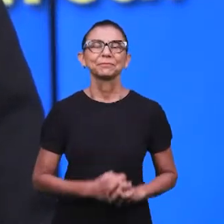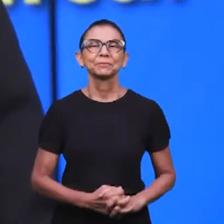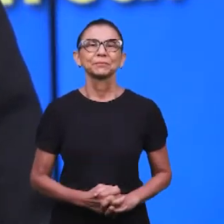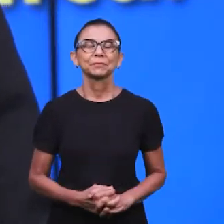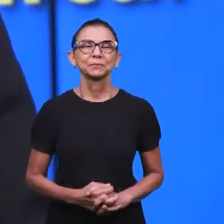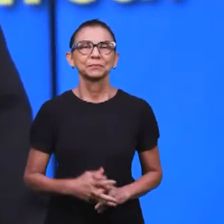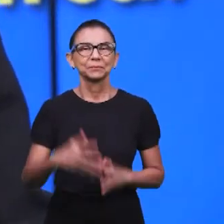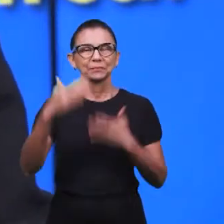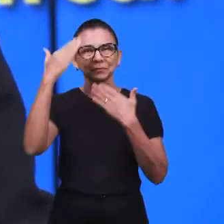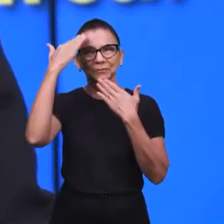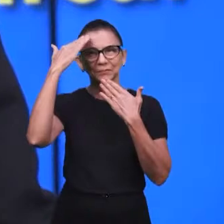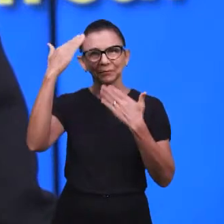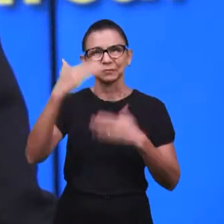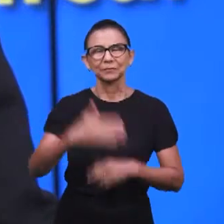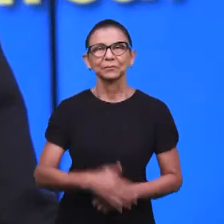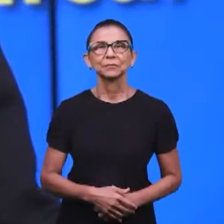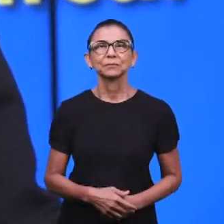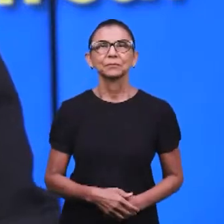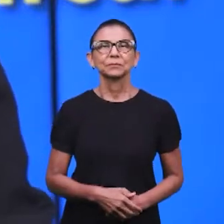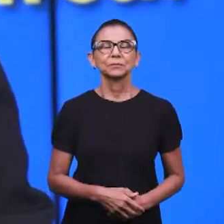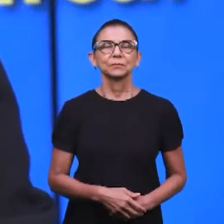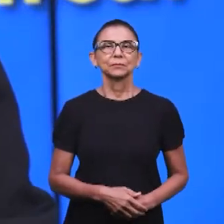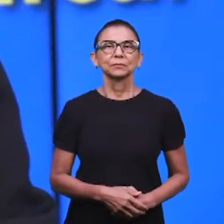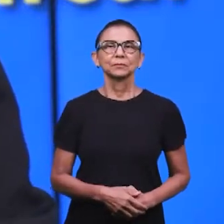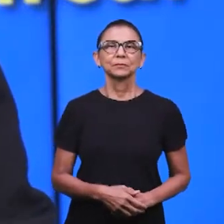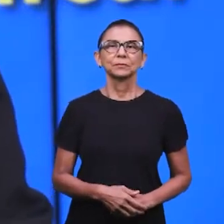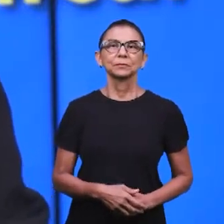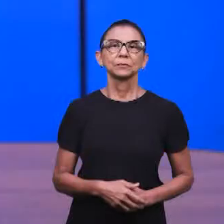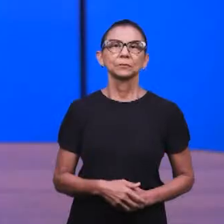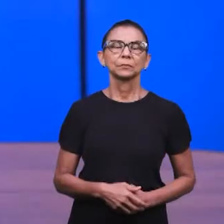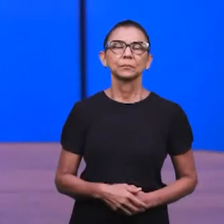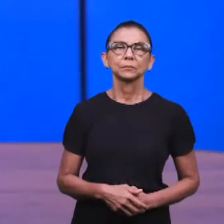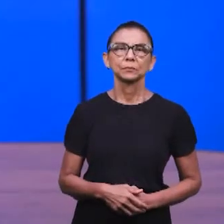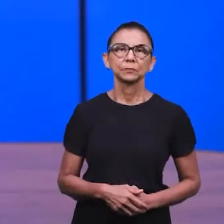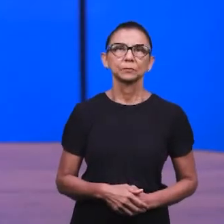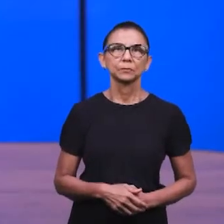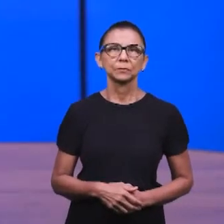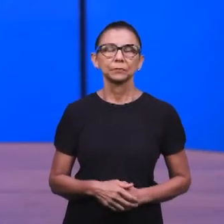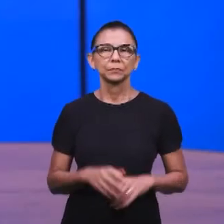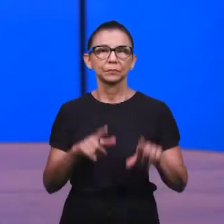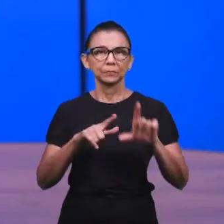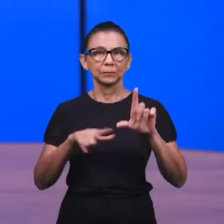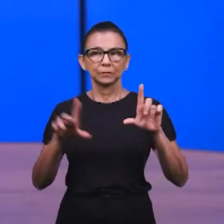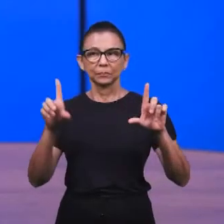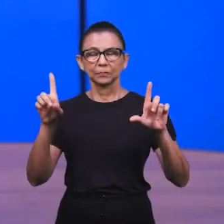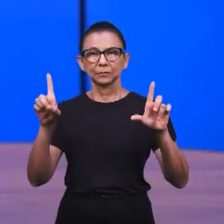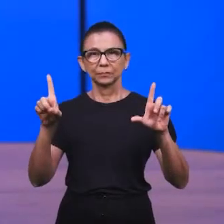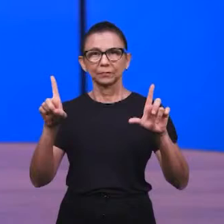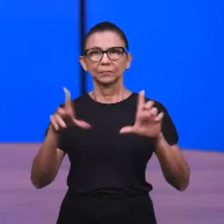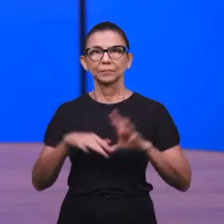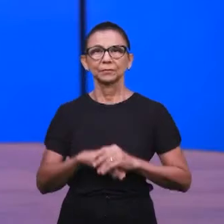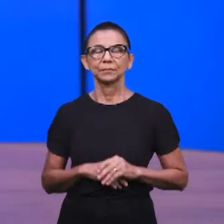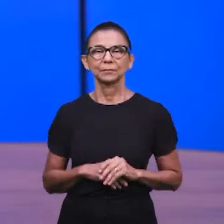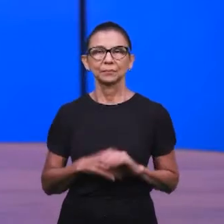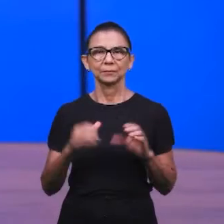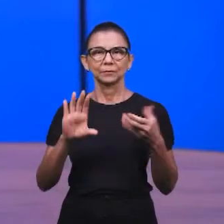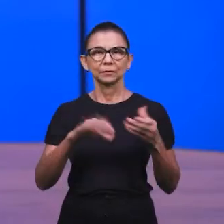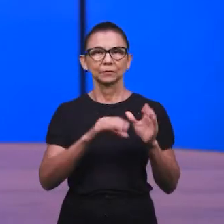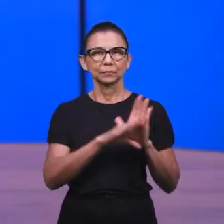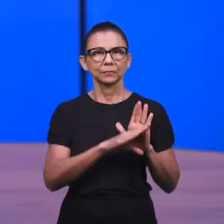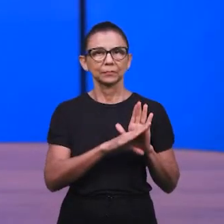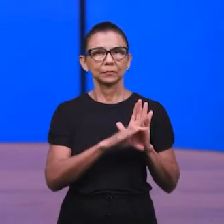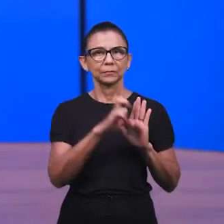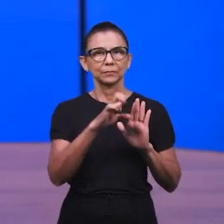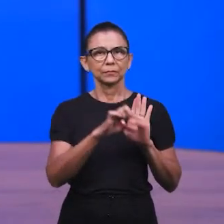Muito bem colocado na sua resposta. Obrigado pela sua participação. Agora sim, irmãos, vamos para a nossa próxima, que é a letra D, que